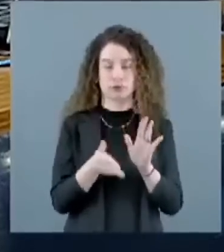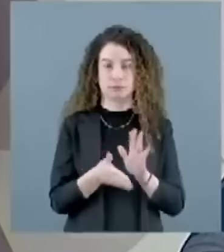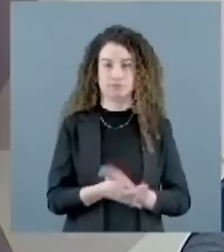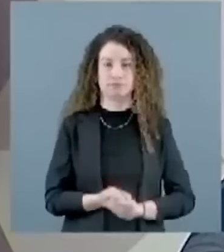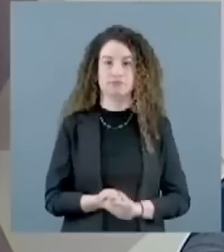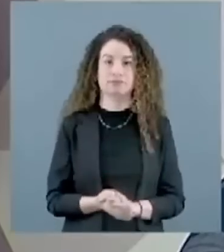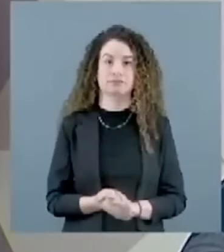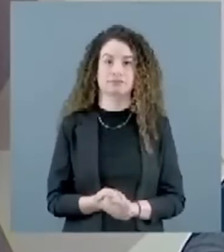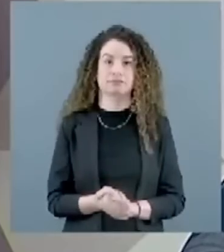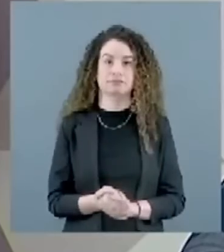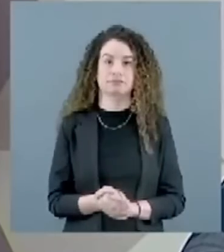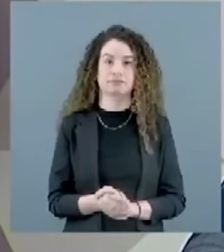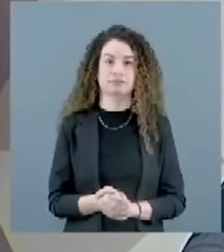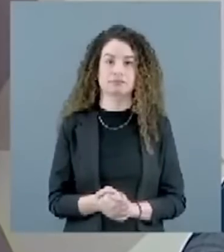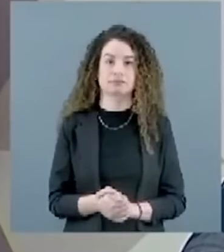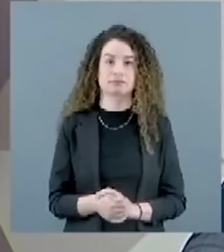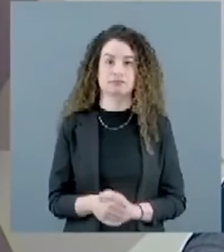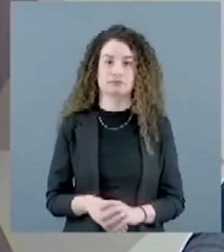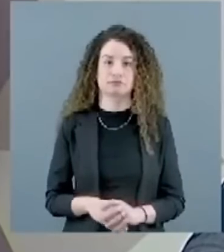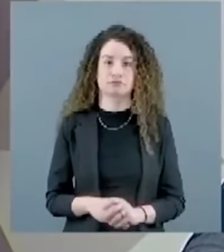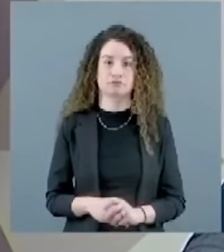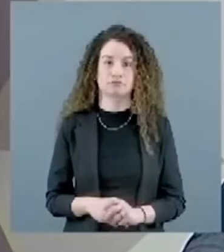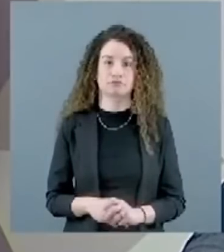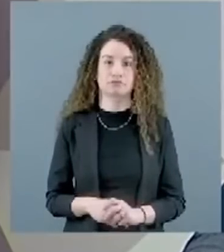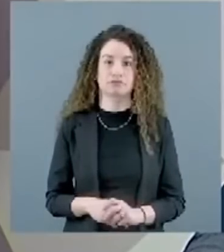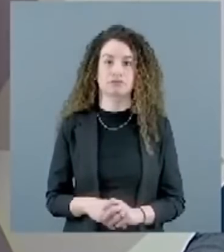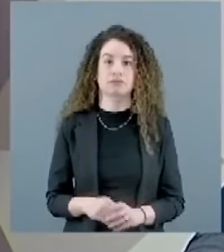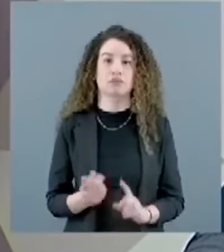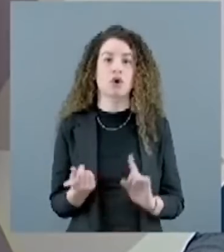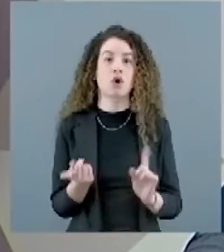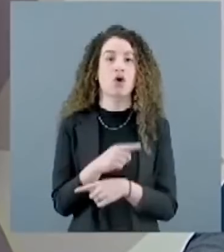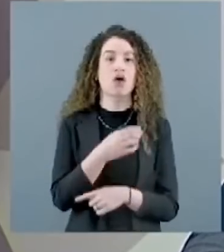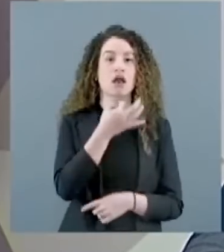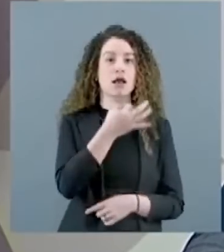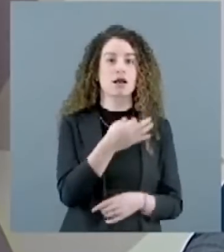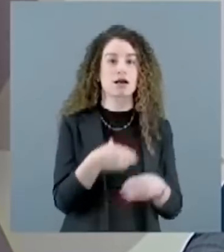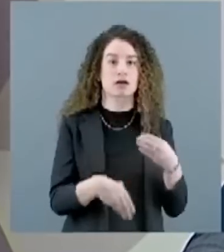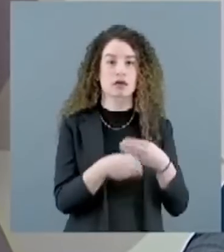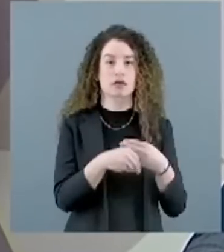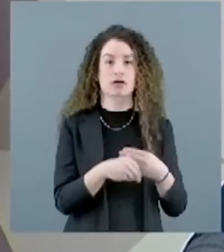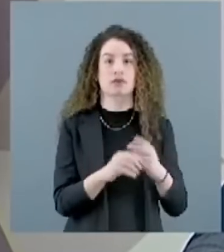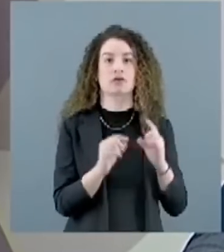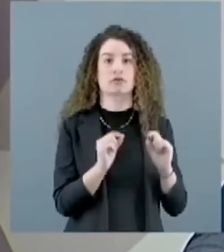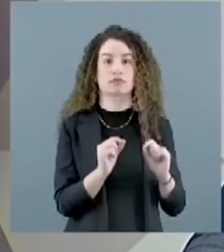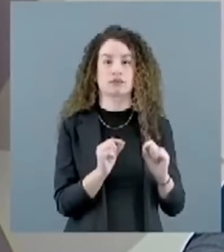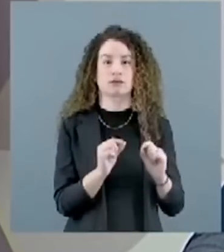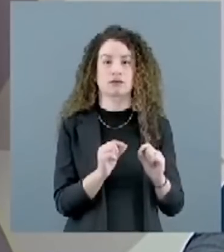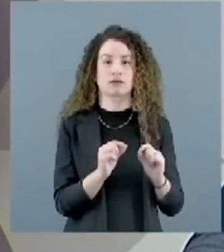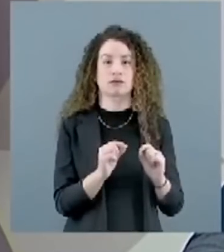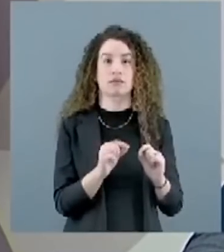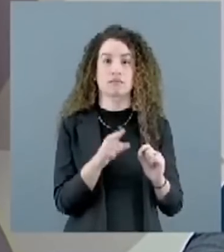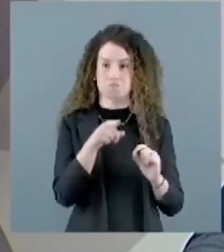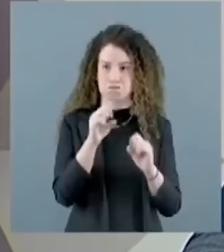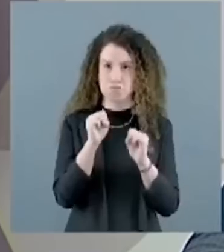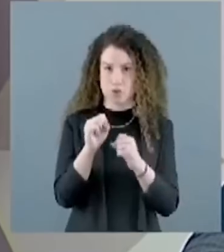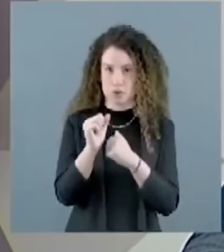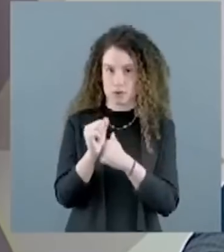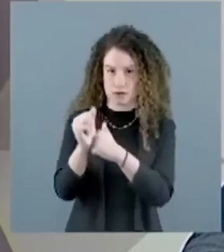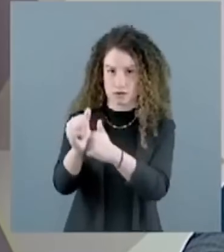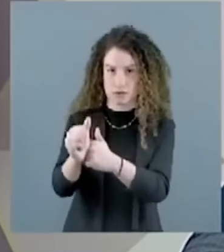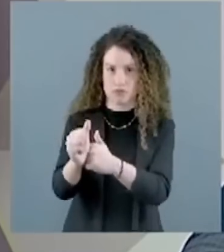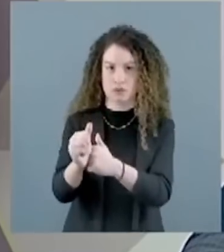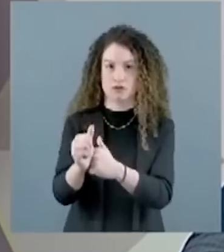questão de ordem para contraditar o deputado Felipe Barros. Só terminando, peço a Vossa Excelência, então, que possa entregar, vou entregar em mãos,